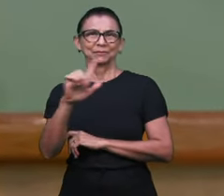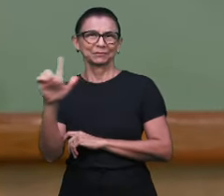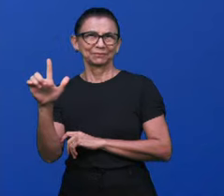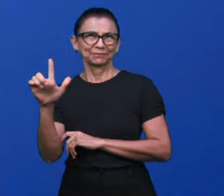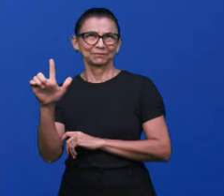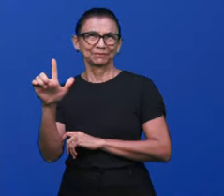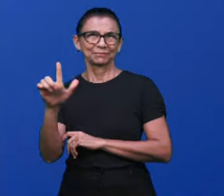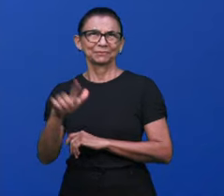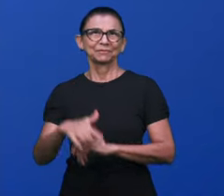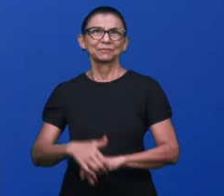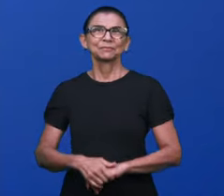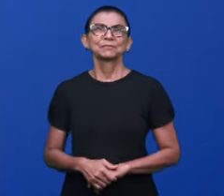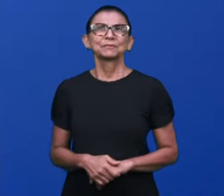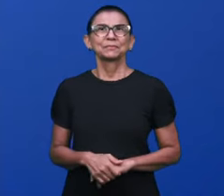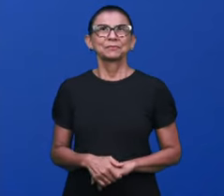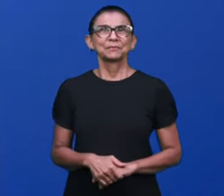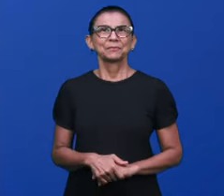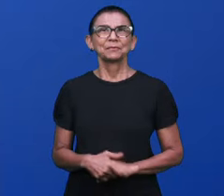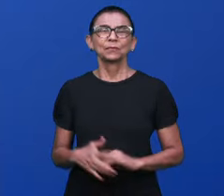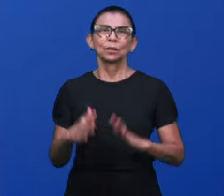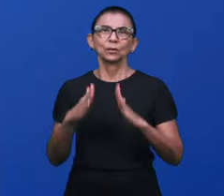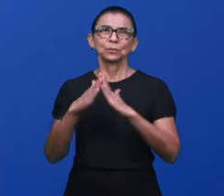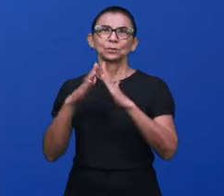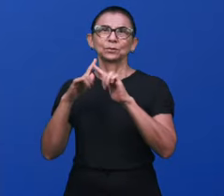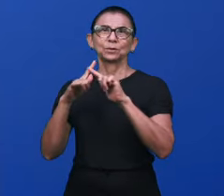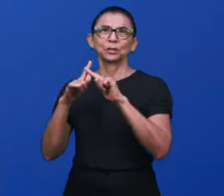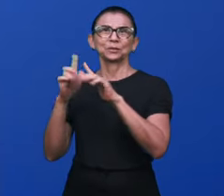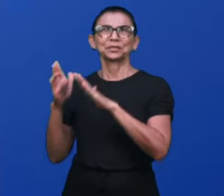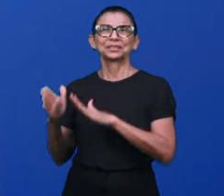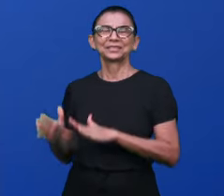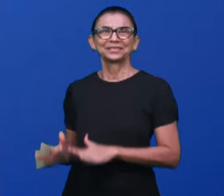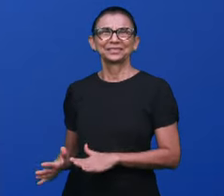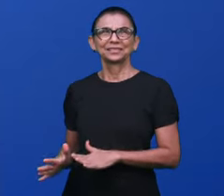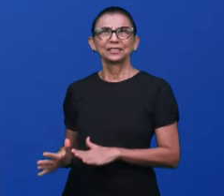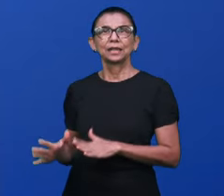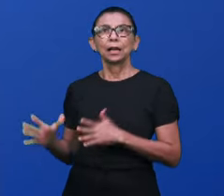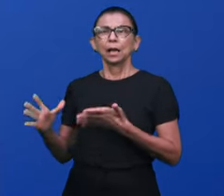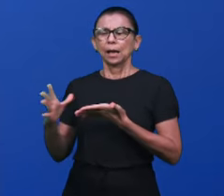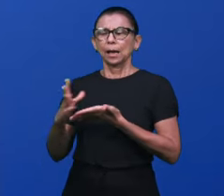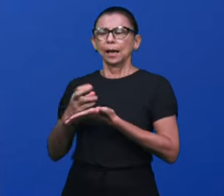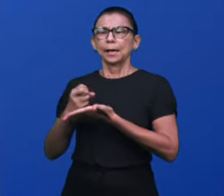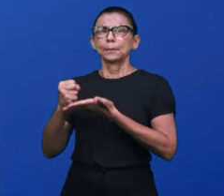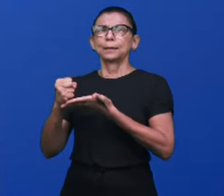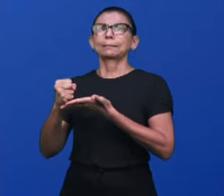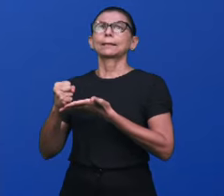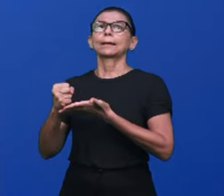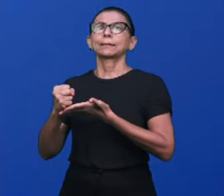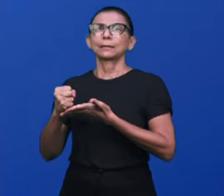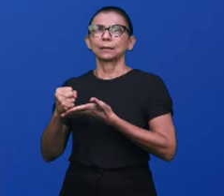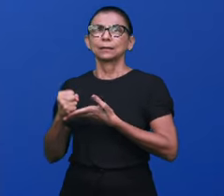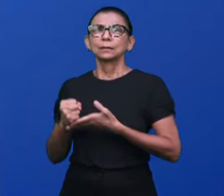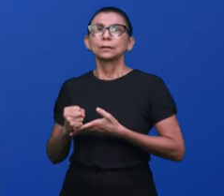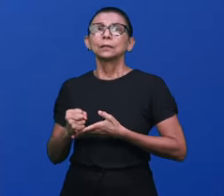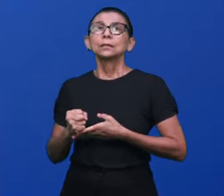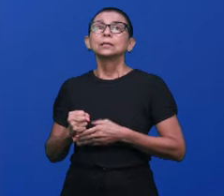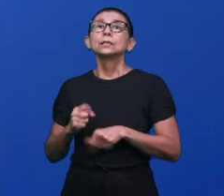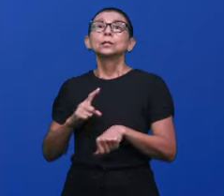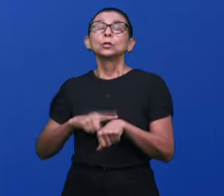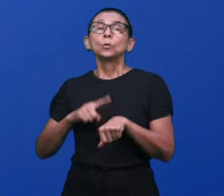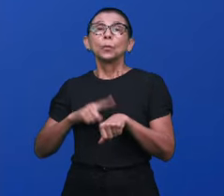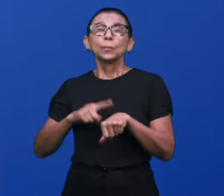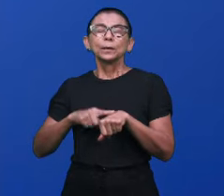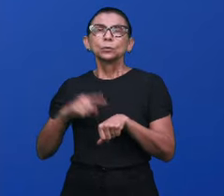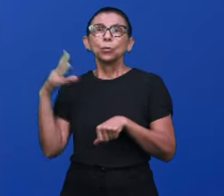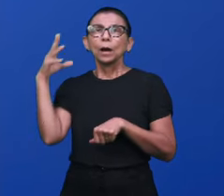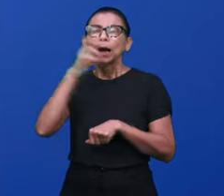Amém? La iglesia fiel será arrebatada en abrir y